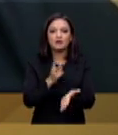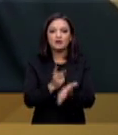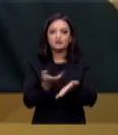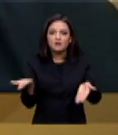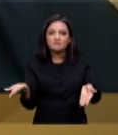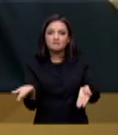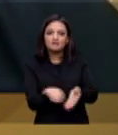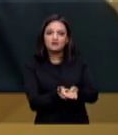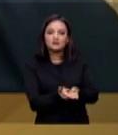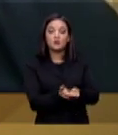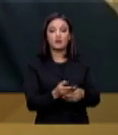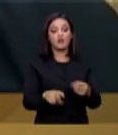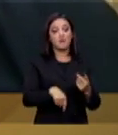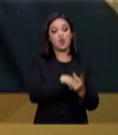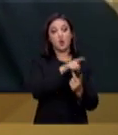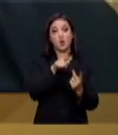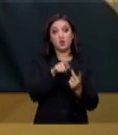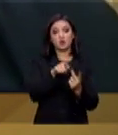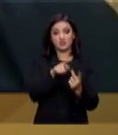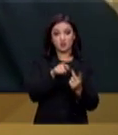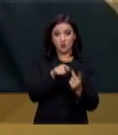de afastar ao